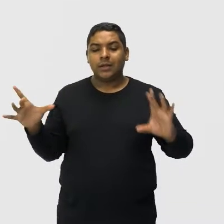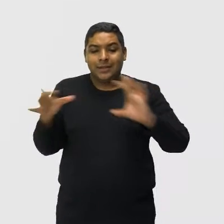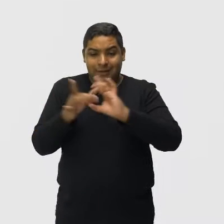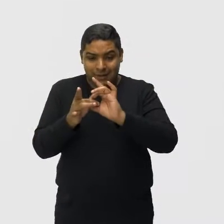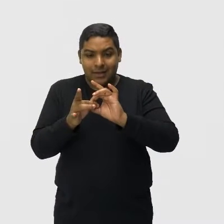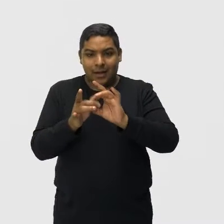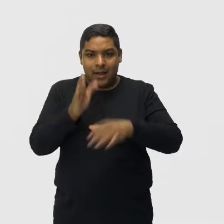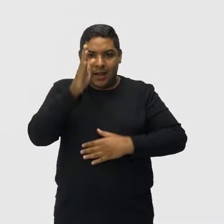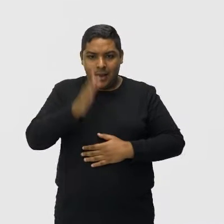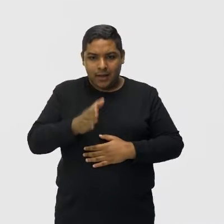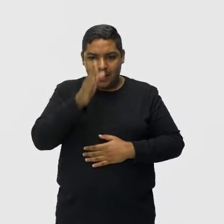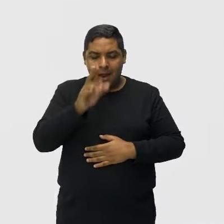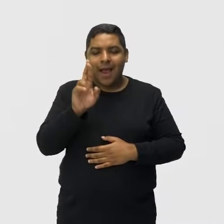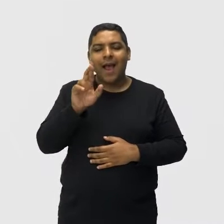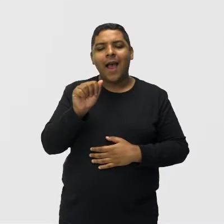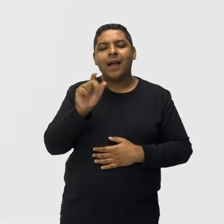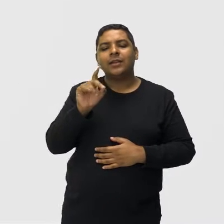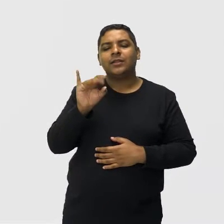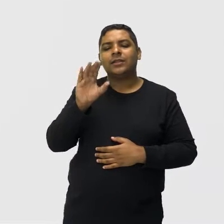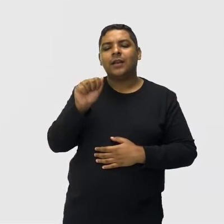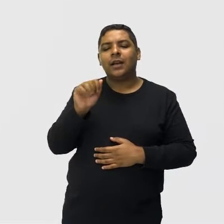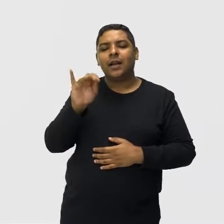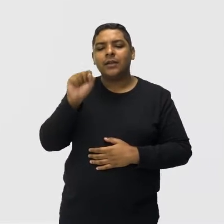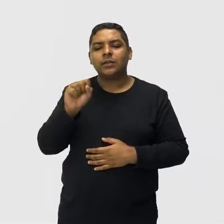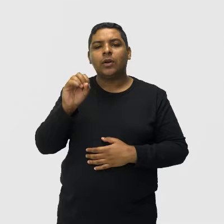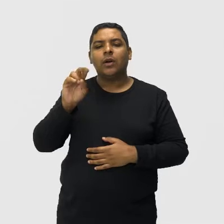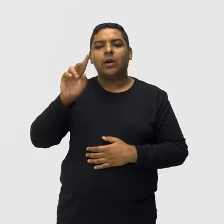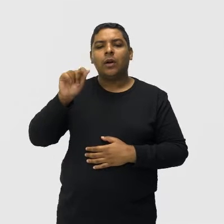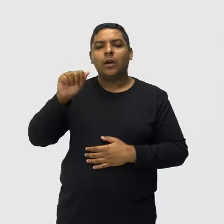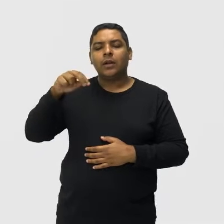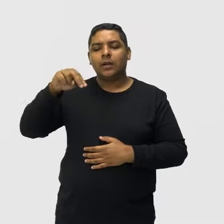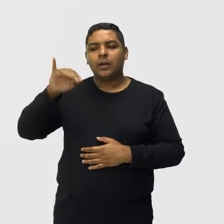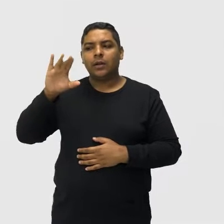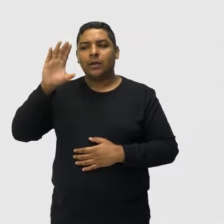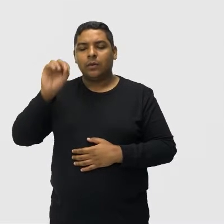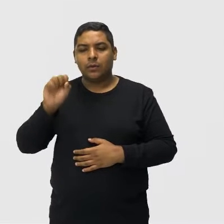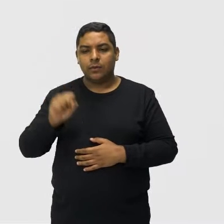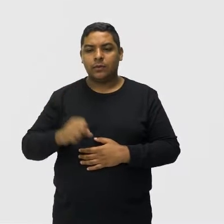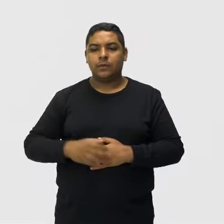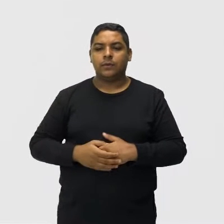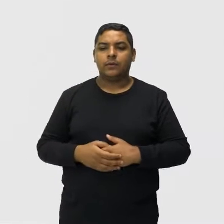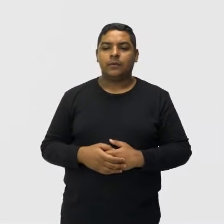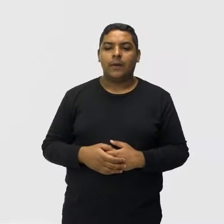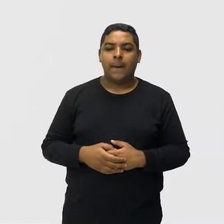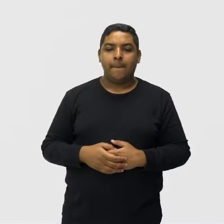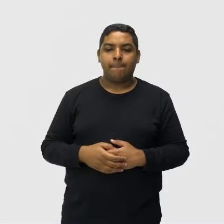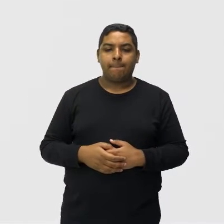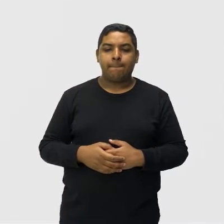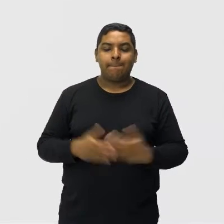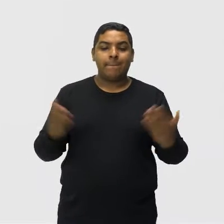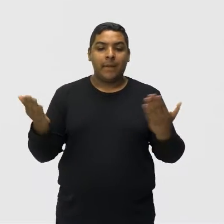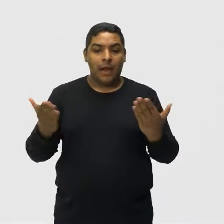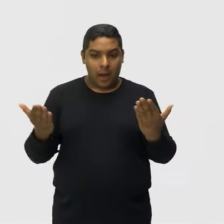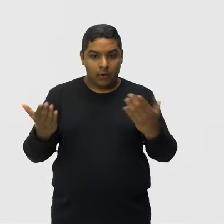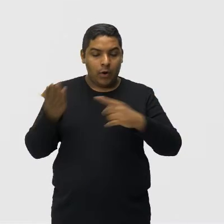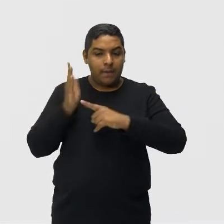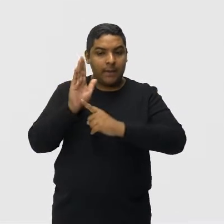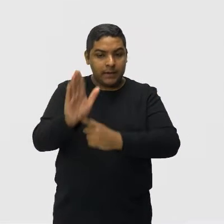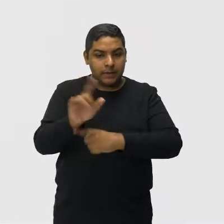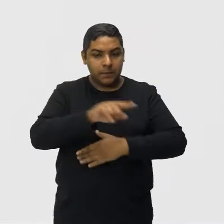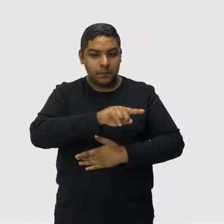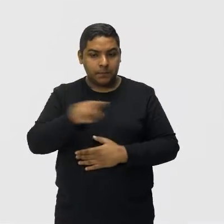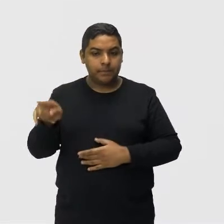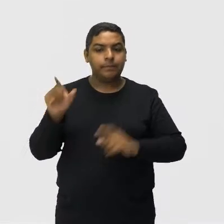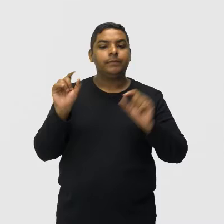radicais orgânicos, tá? Então a carbonila está entre os radicais orgânicos. E agora eu apresento a